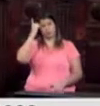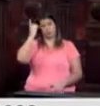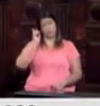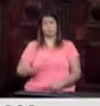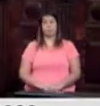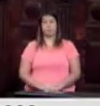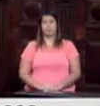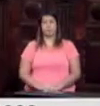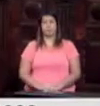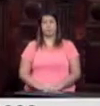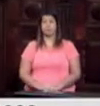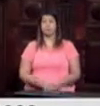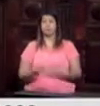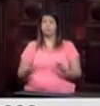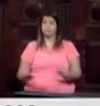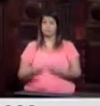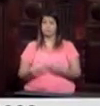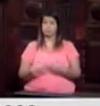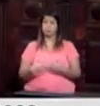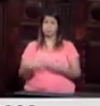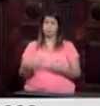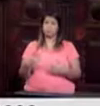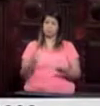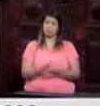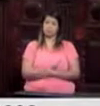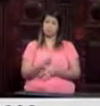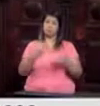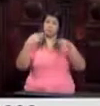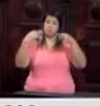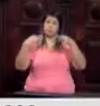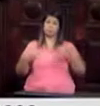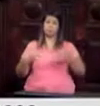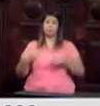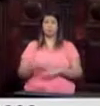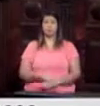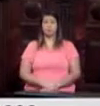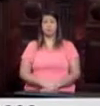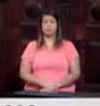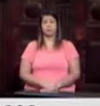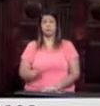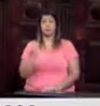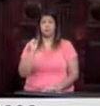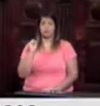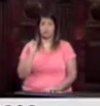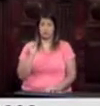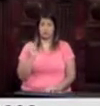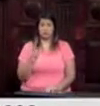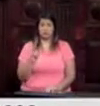foi efetivamente o que aconteceu. Se porventura,